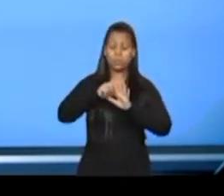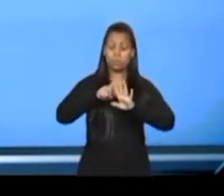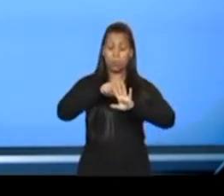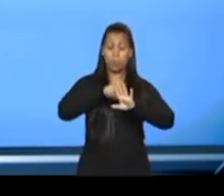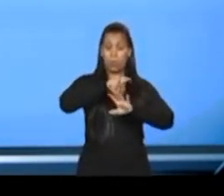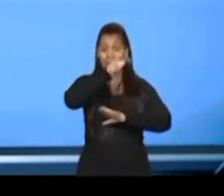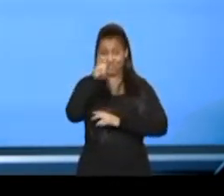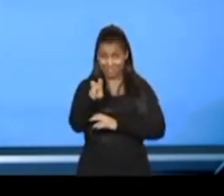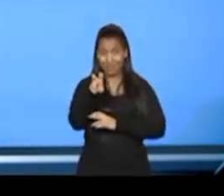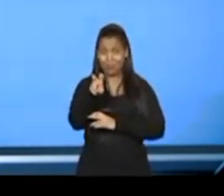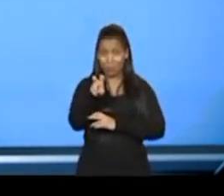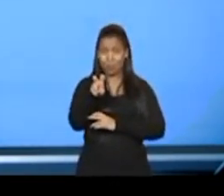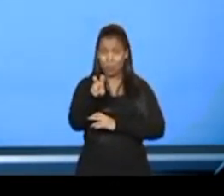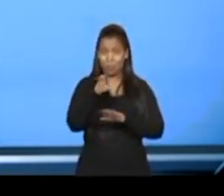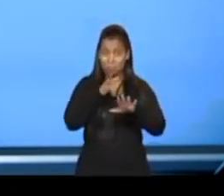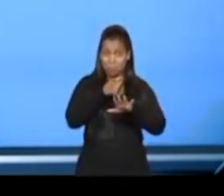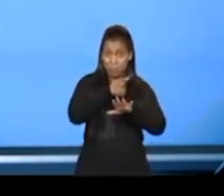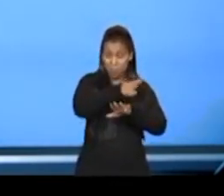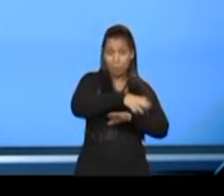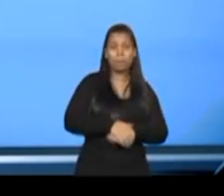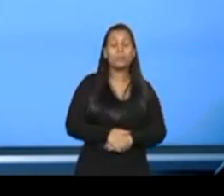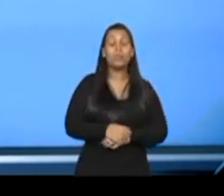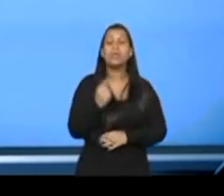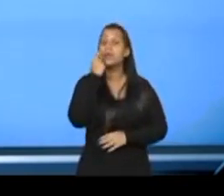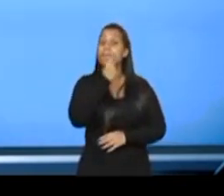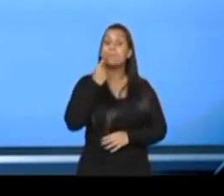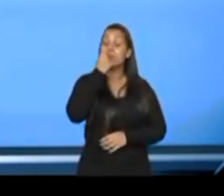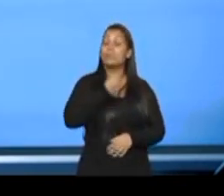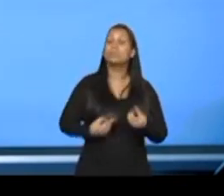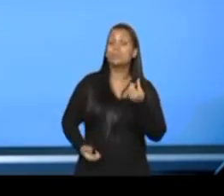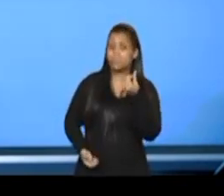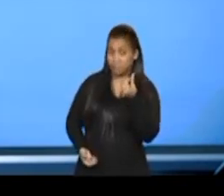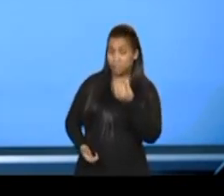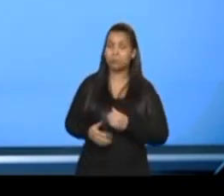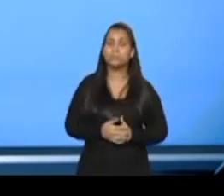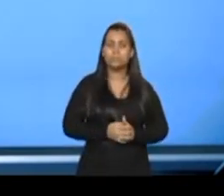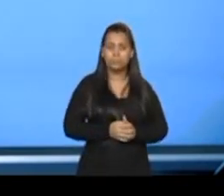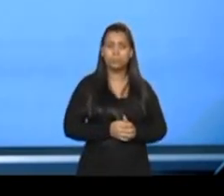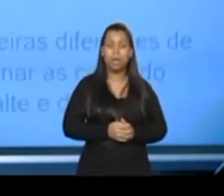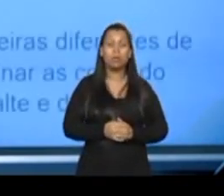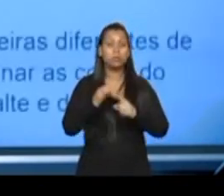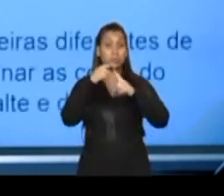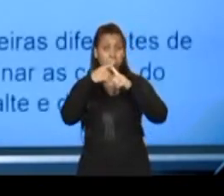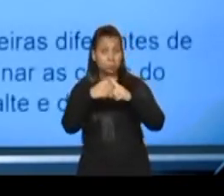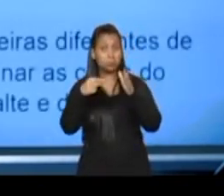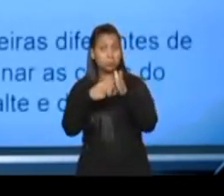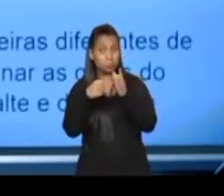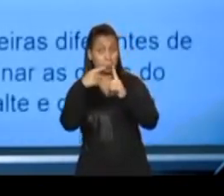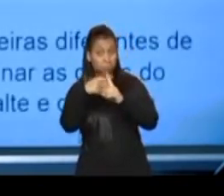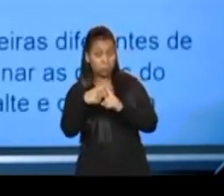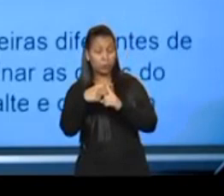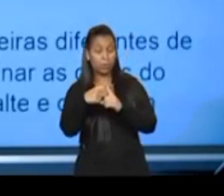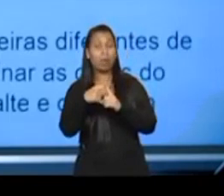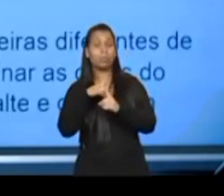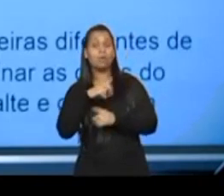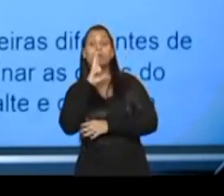possibilidades. Já para o batom, outras 6 possibilidades. Ao multiplicar, nós temos aqui o total